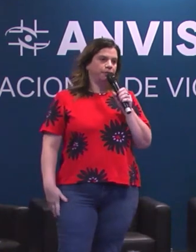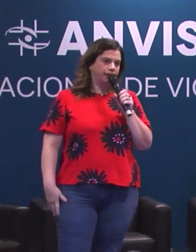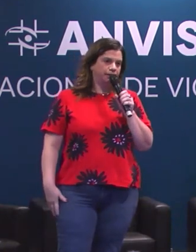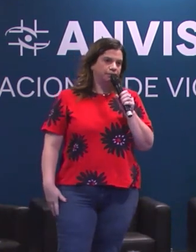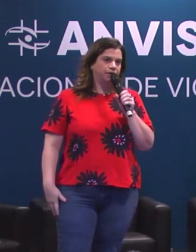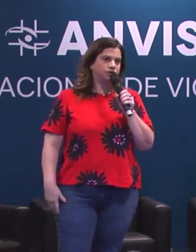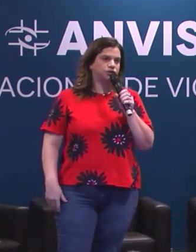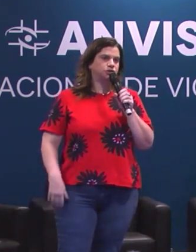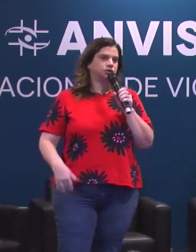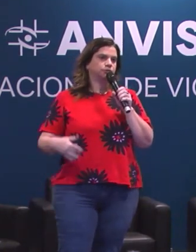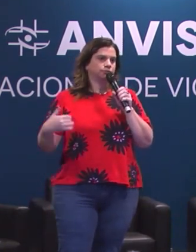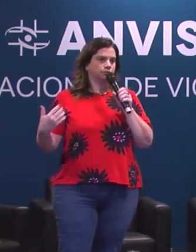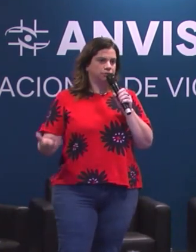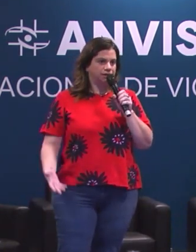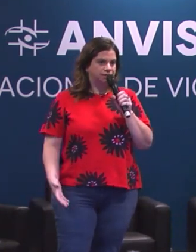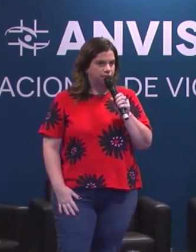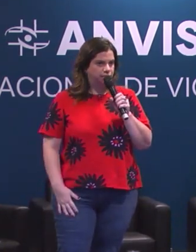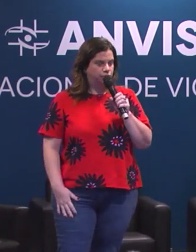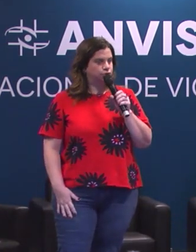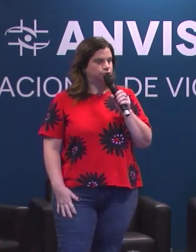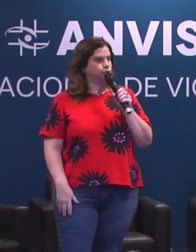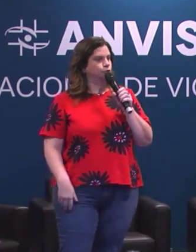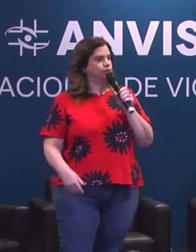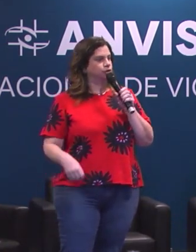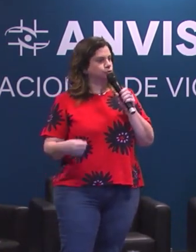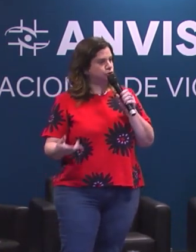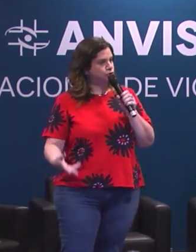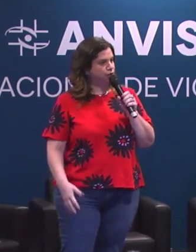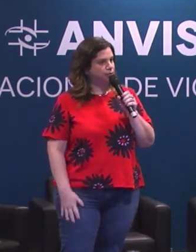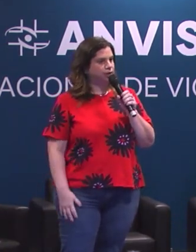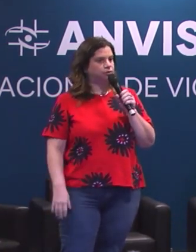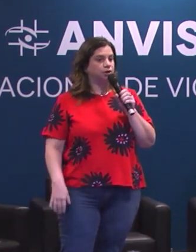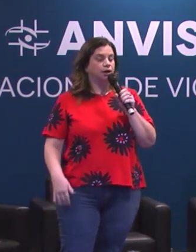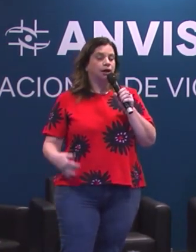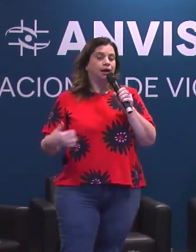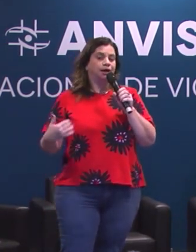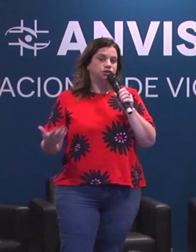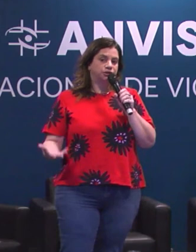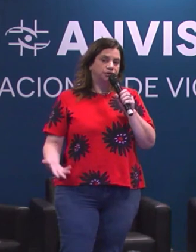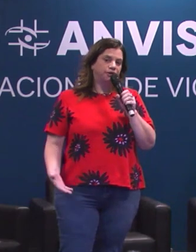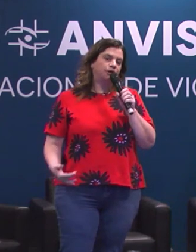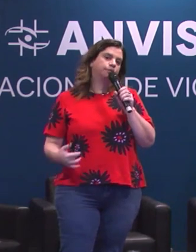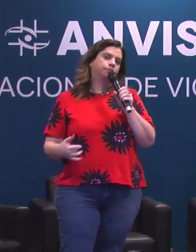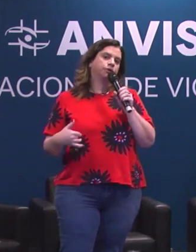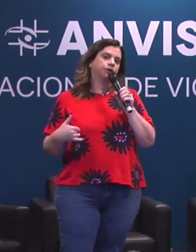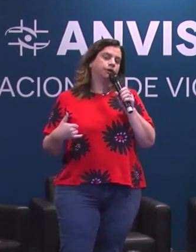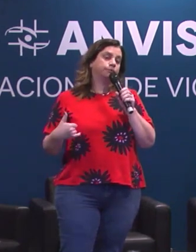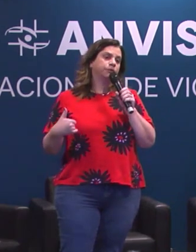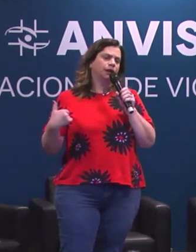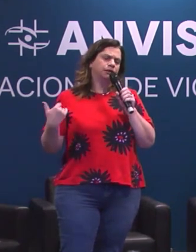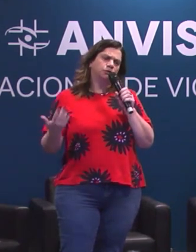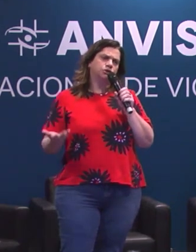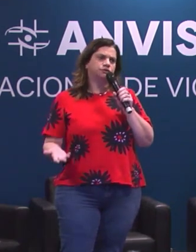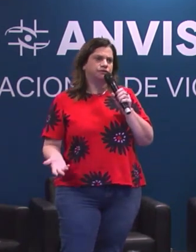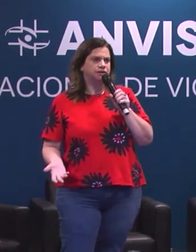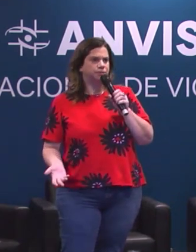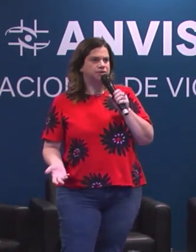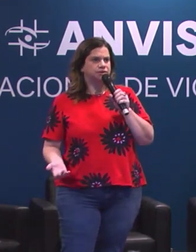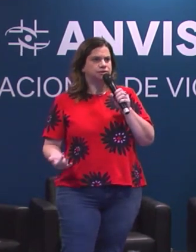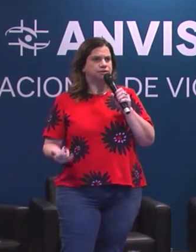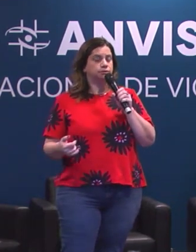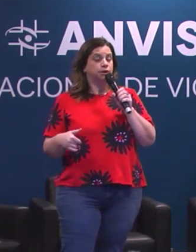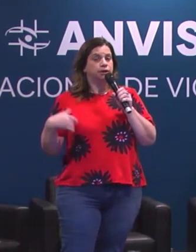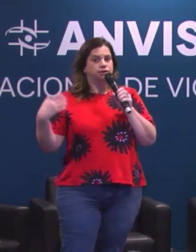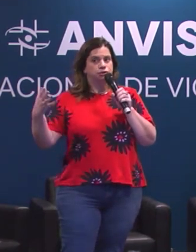ggtab@anvisa.gov.br. A gente recebe muitas dúvidas, muitos questionamentos. A gente até fala, porque até quando a gente vai fazer a